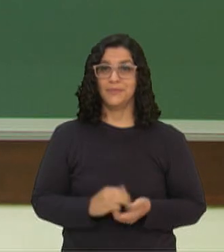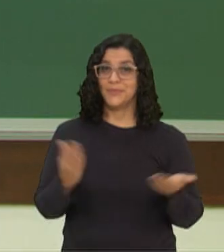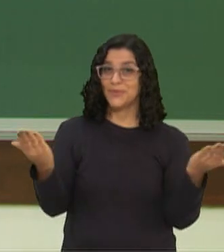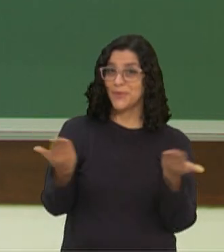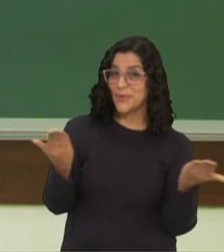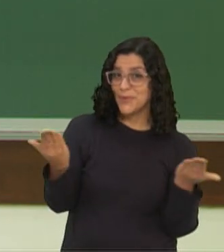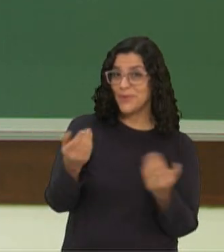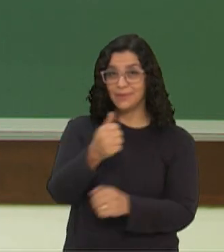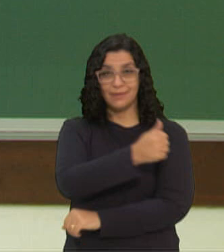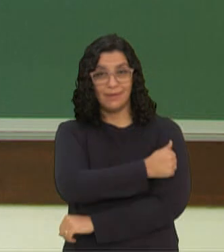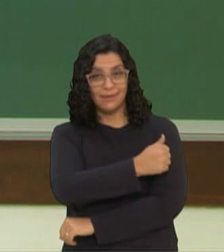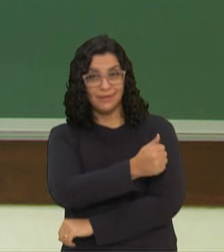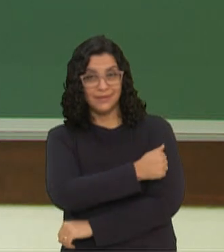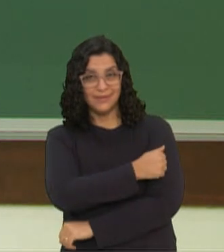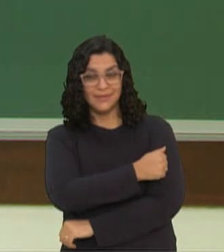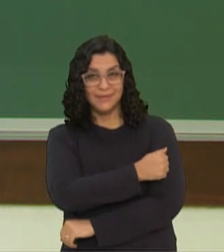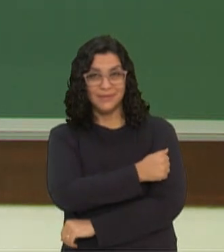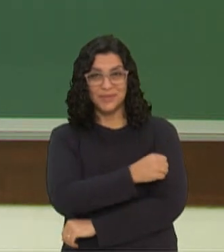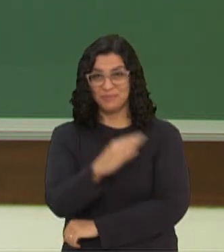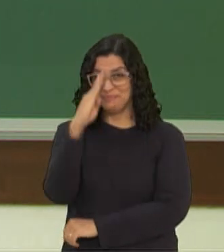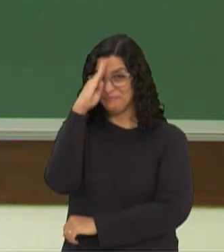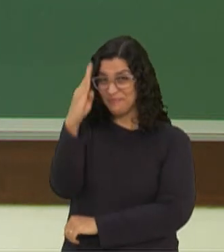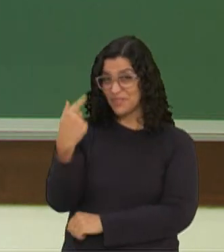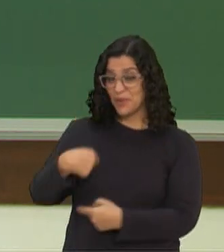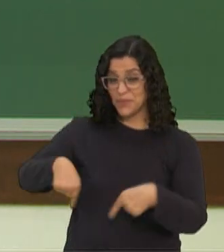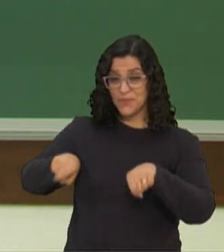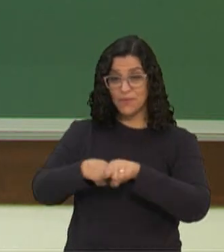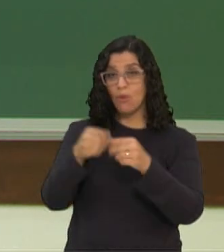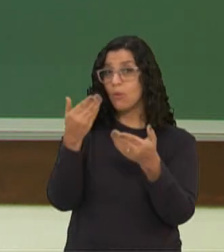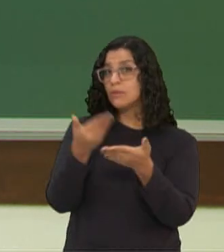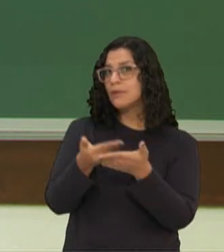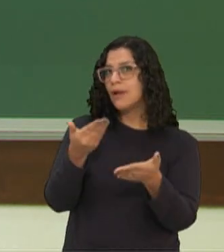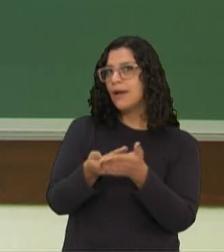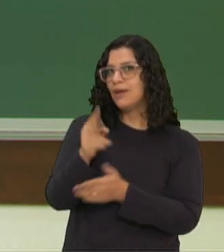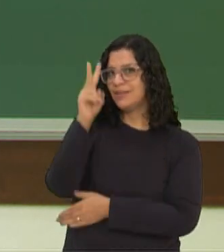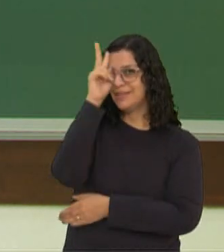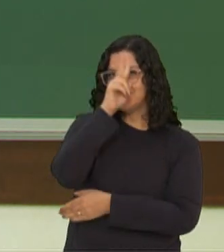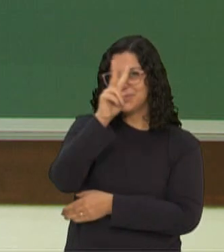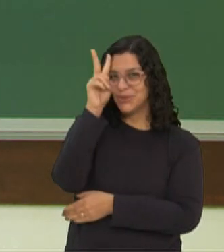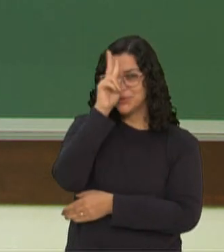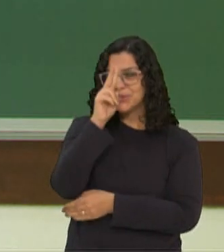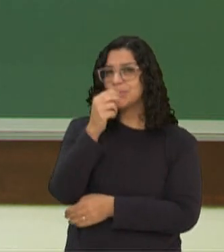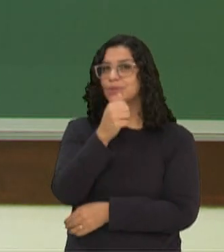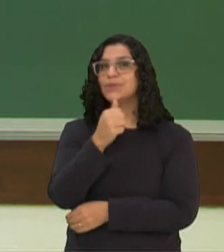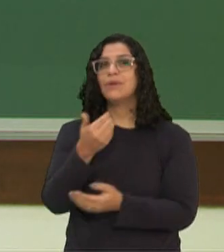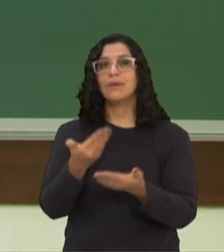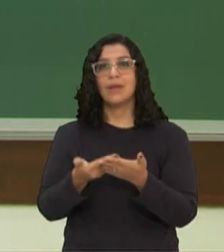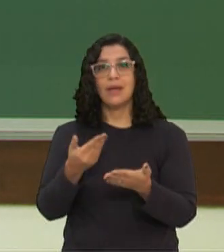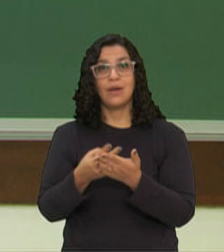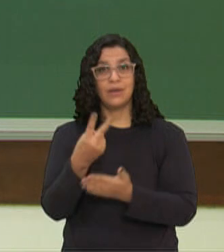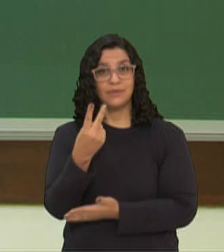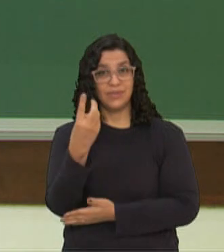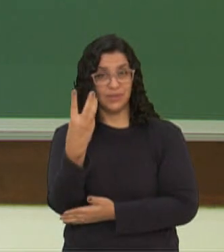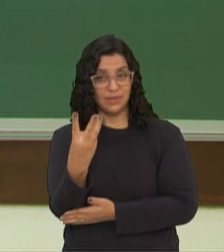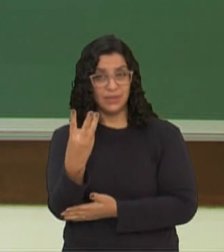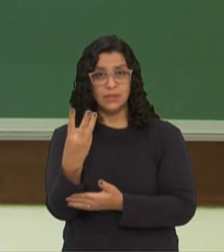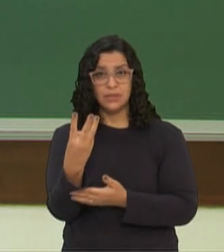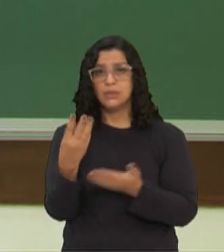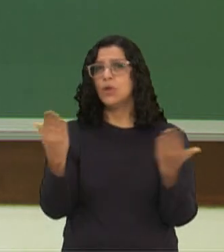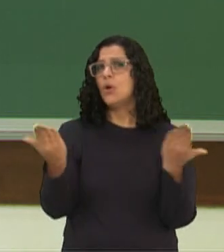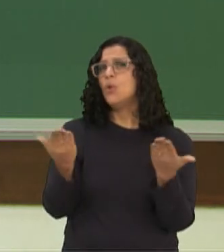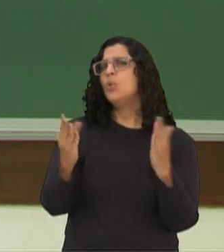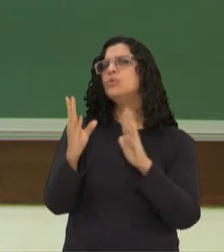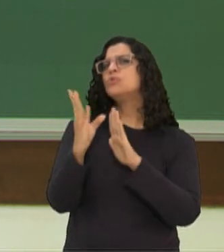Saudações, caríssimos alunos! Estamos aqui novamente para mais uma aula de História, a aula de número 23. Aula essa que nós